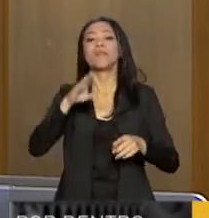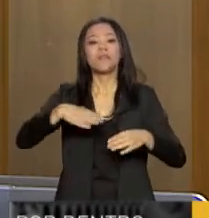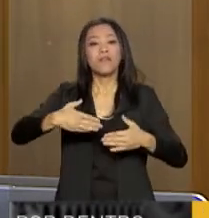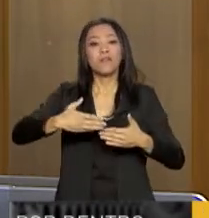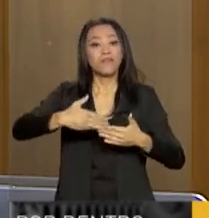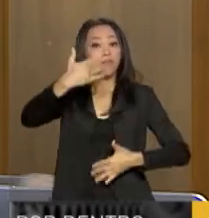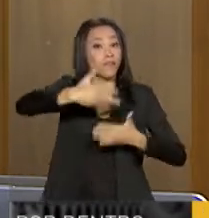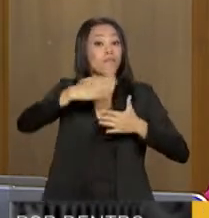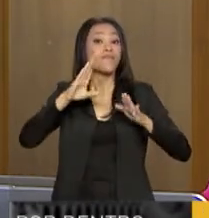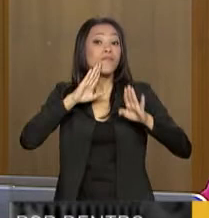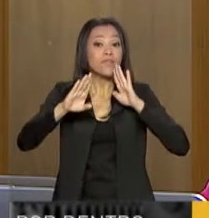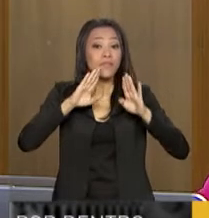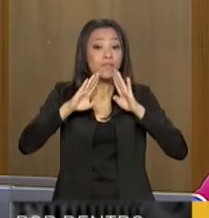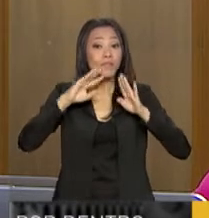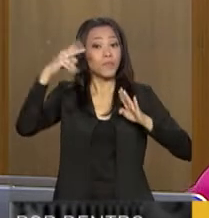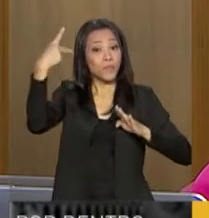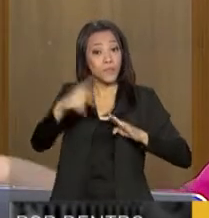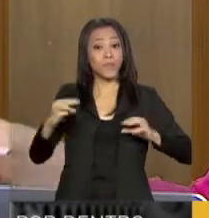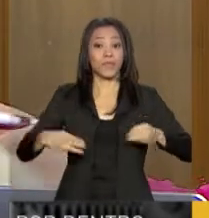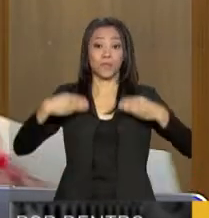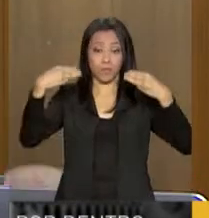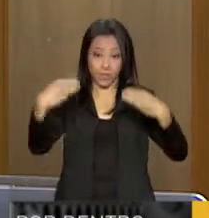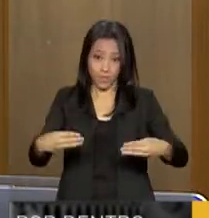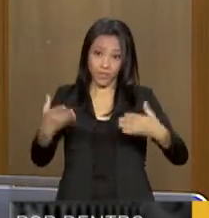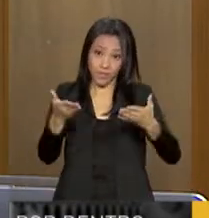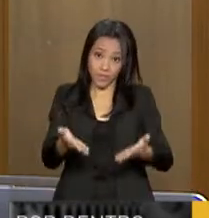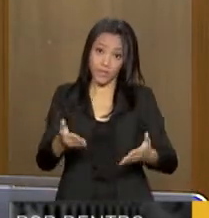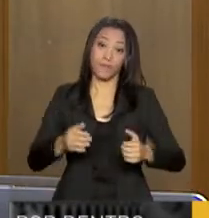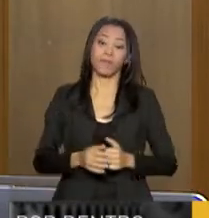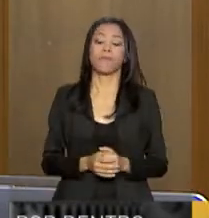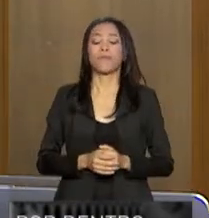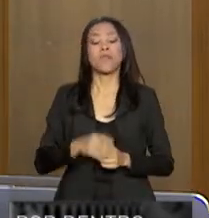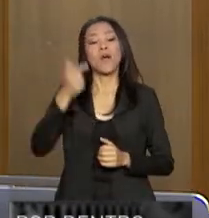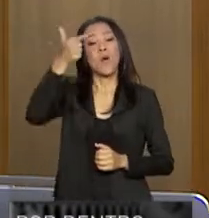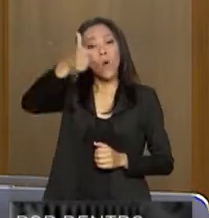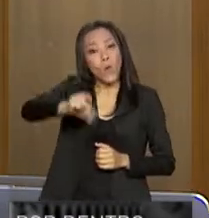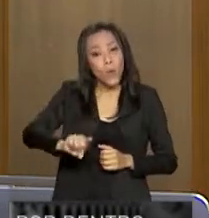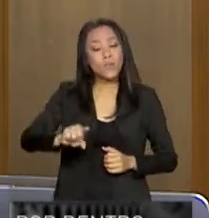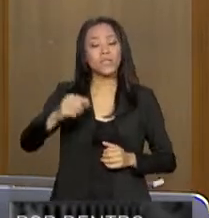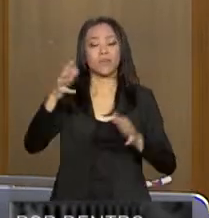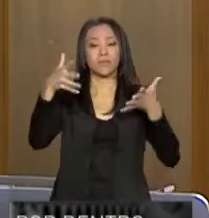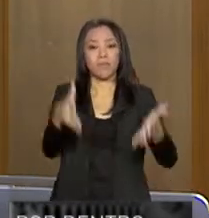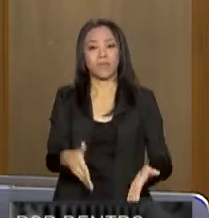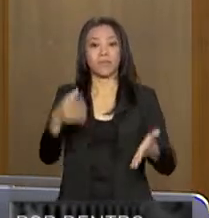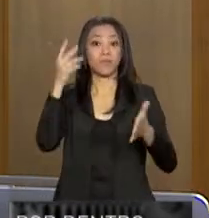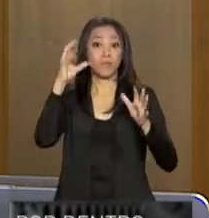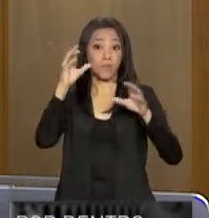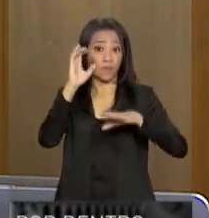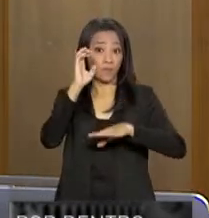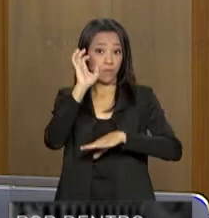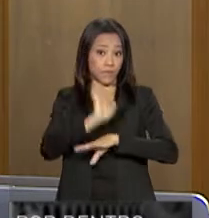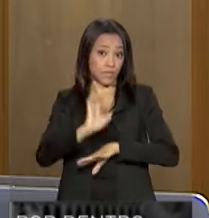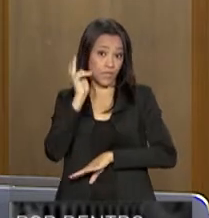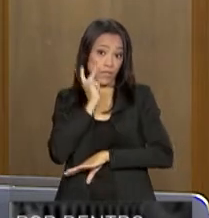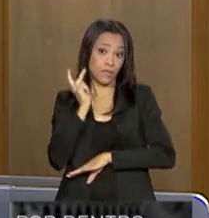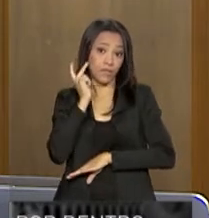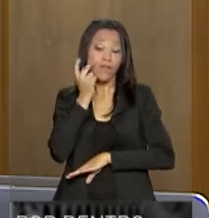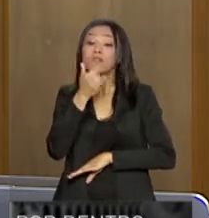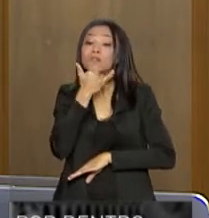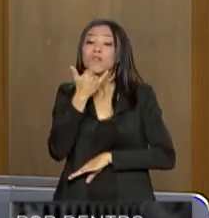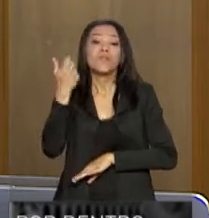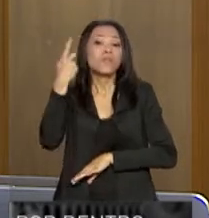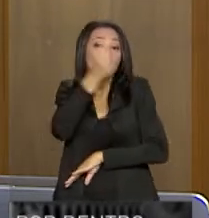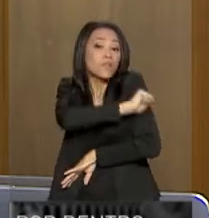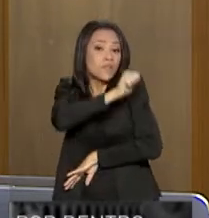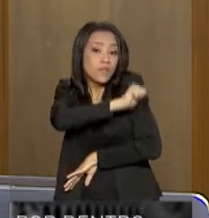do ministério da transparência bom a nossa próxima participação ela do rio de janeiro a gente vai conversar agora com marcos antônio de